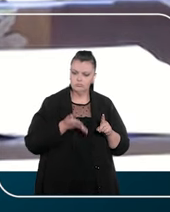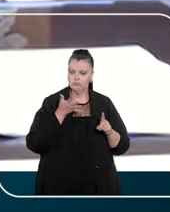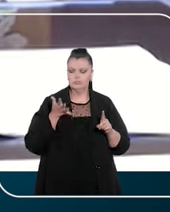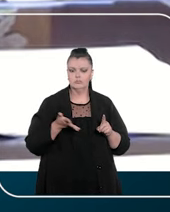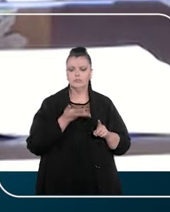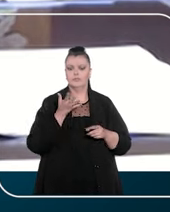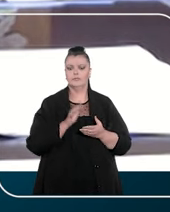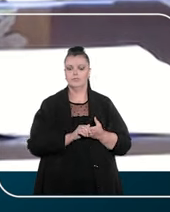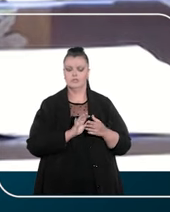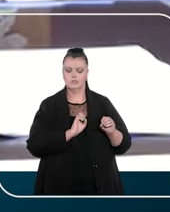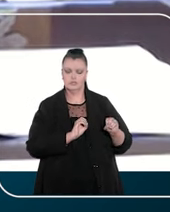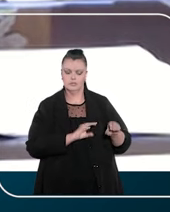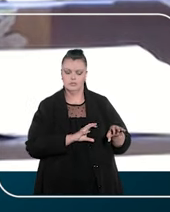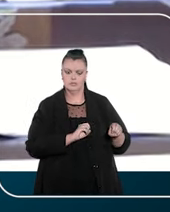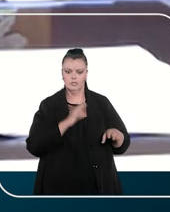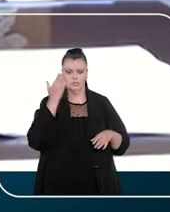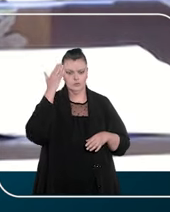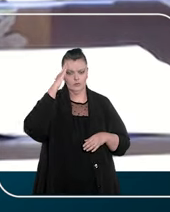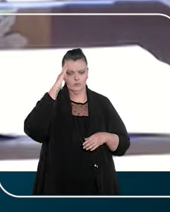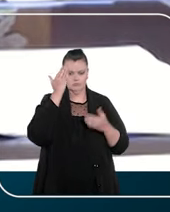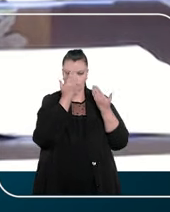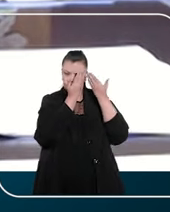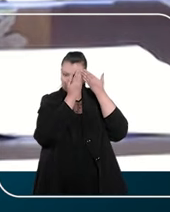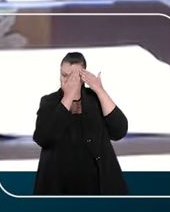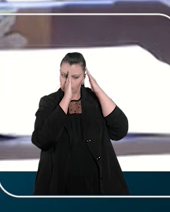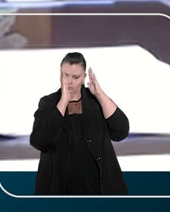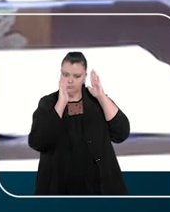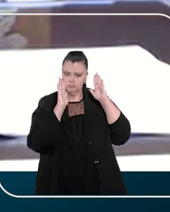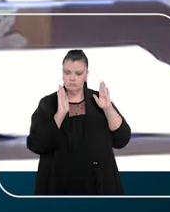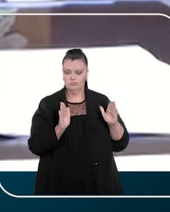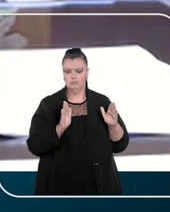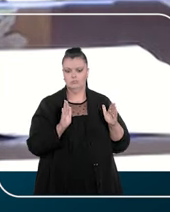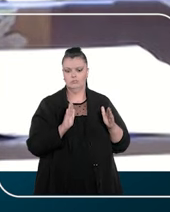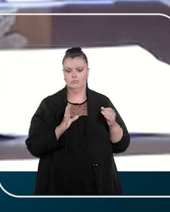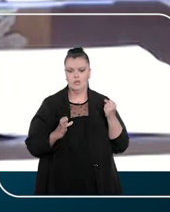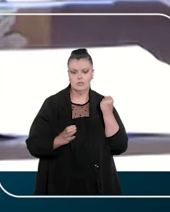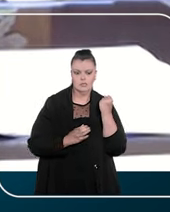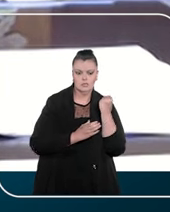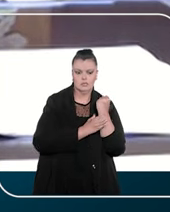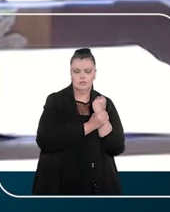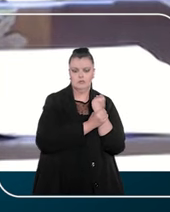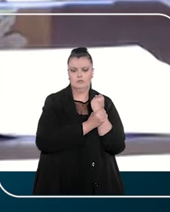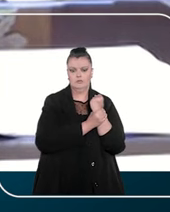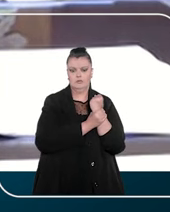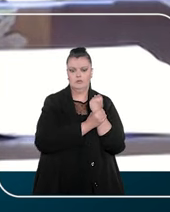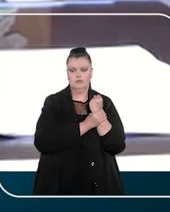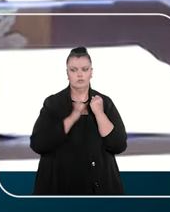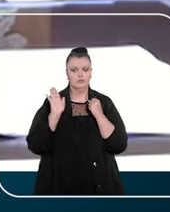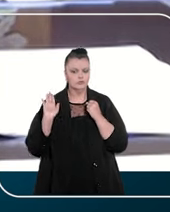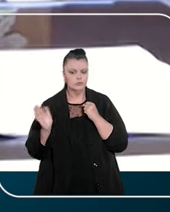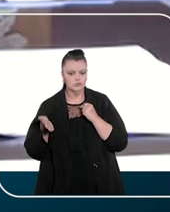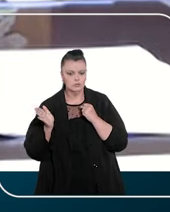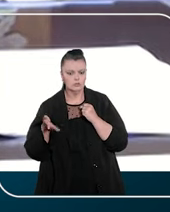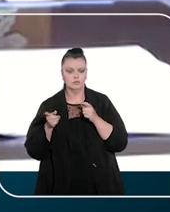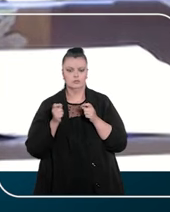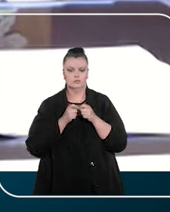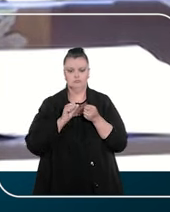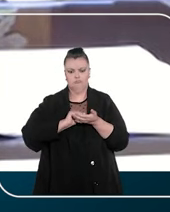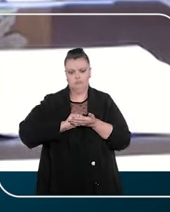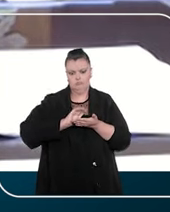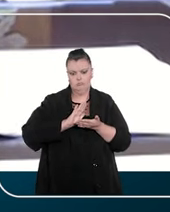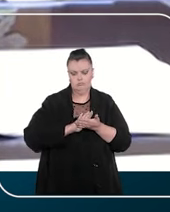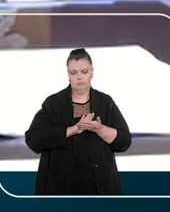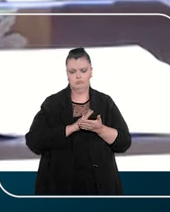é essa compreensão, esse outro viés, que a segurança já está sendo feita, já está sendo imprimida, já está